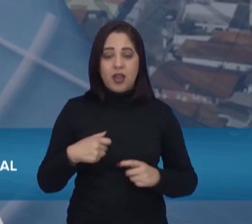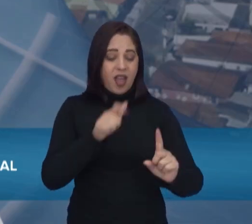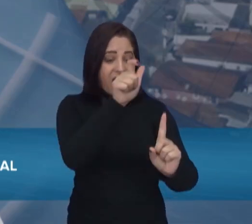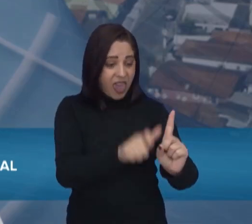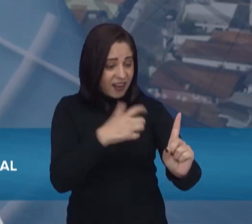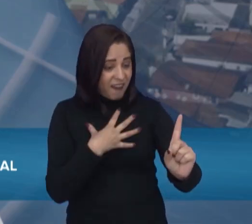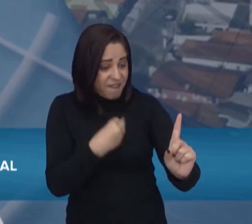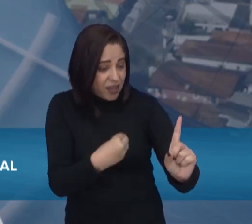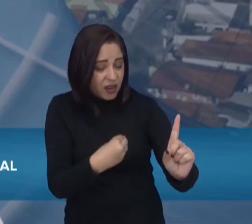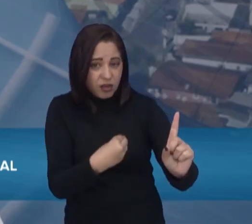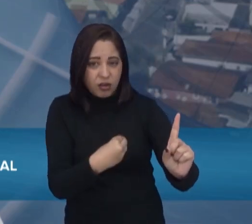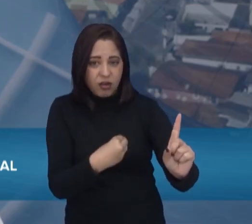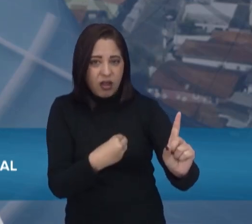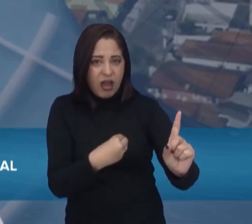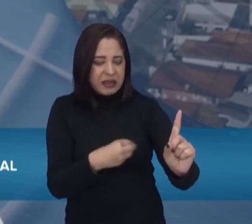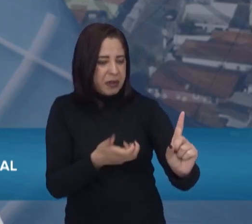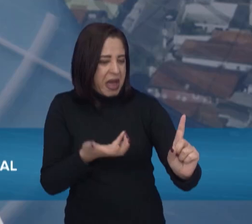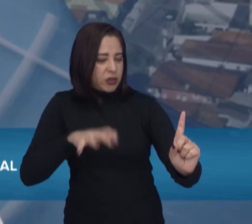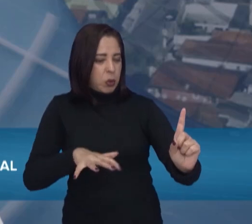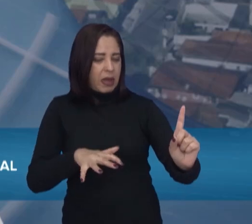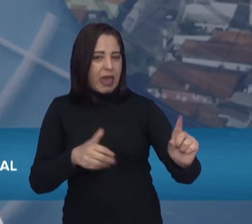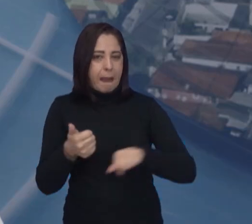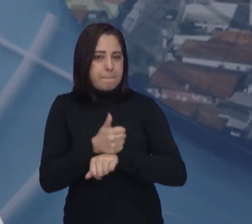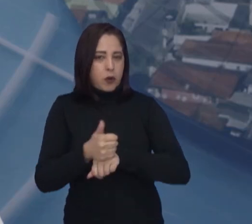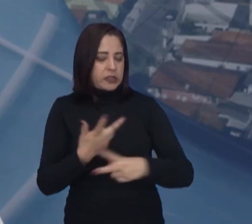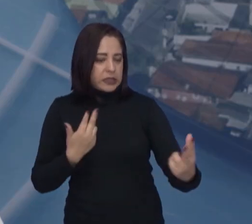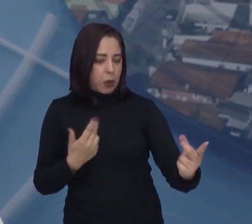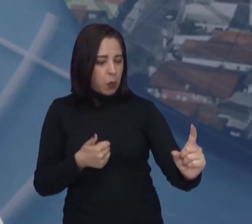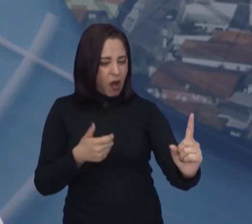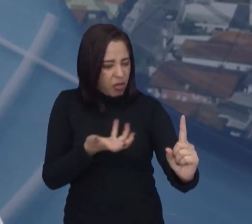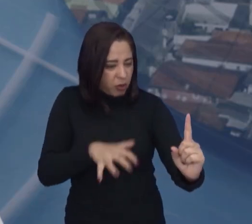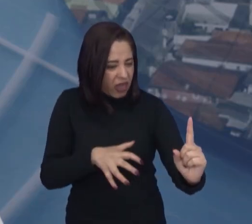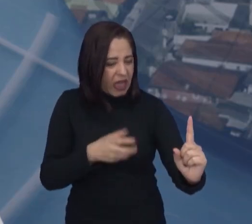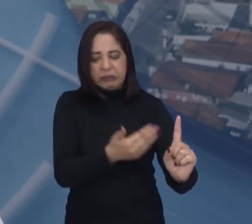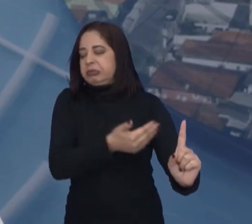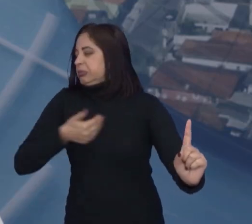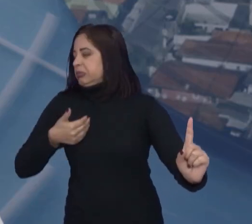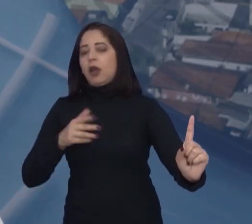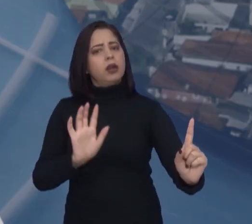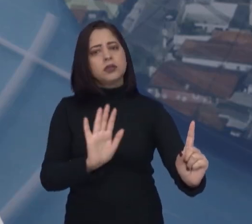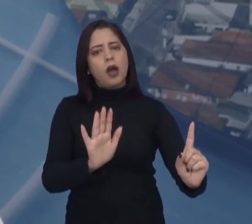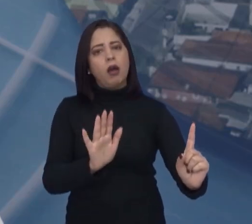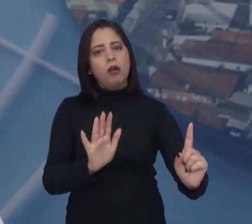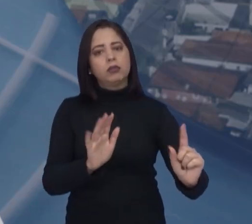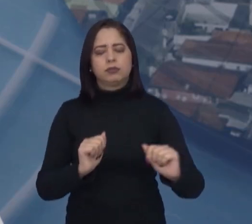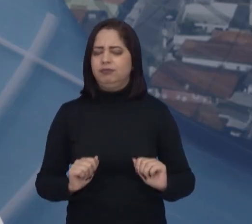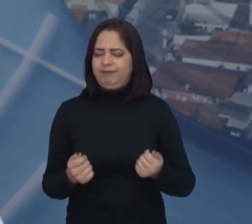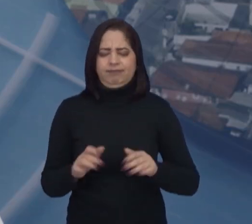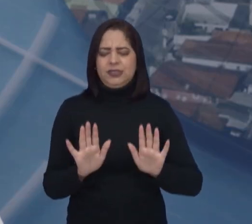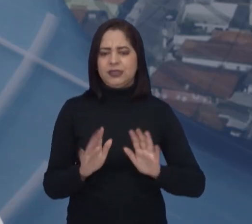uma bobeira, né, ter ali a possibilidade de ter um relacionamento desgastado ou até mesmo romper.